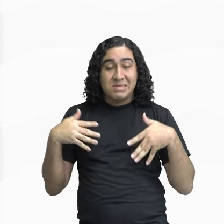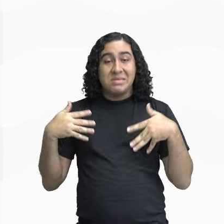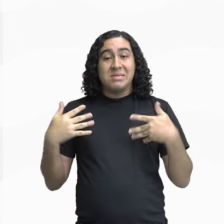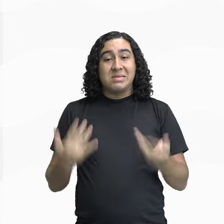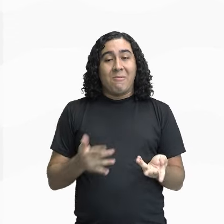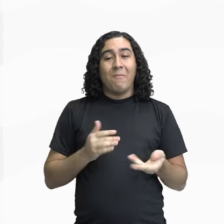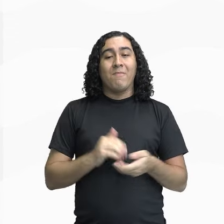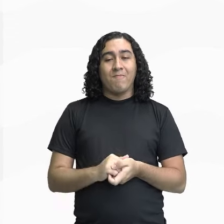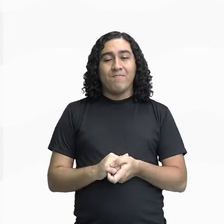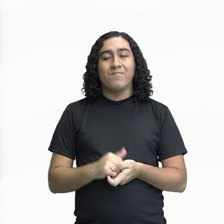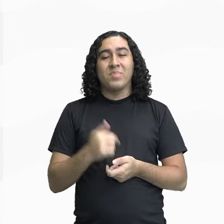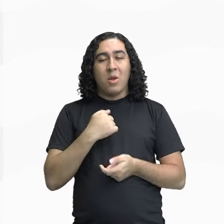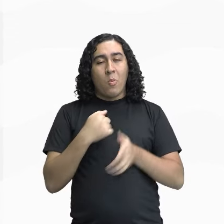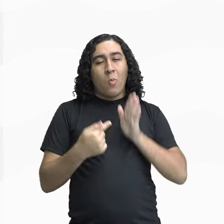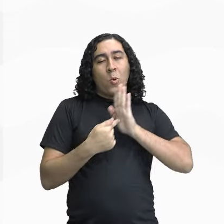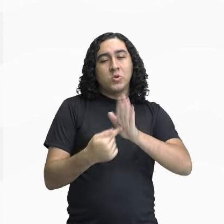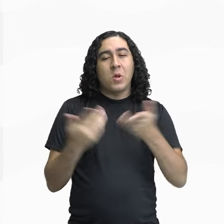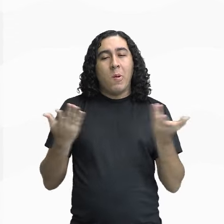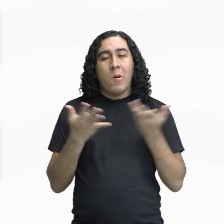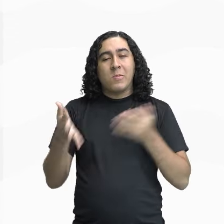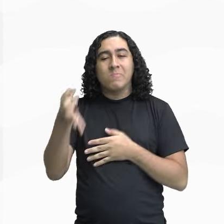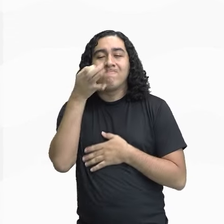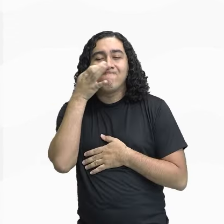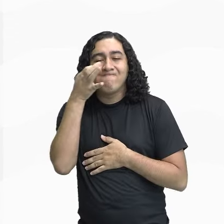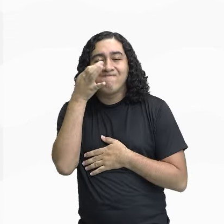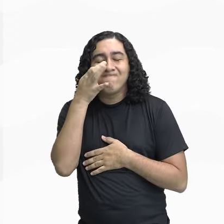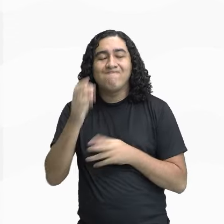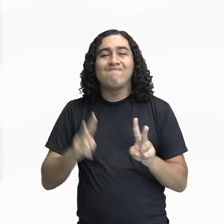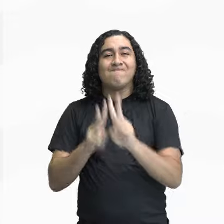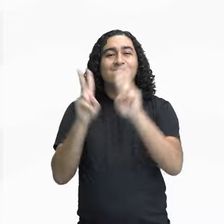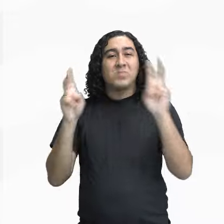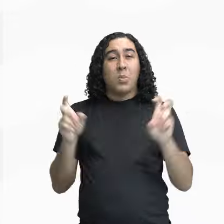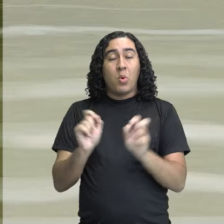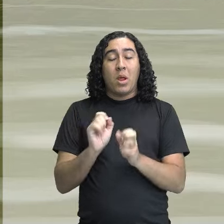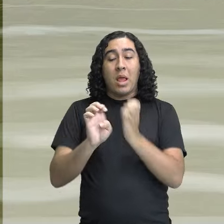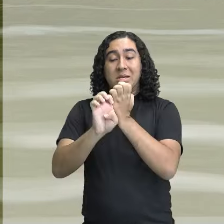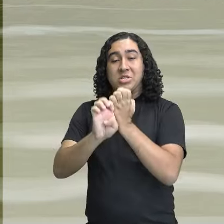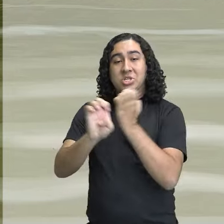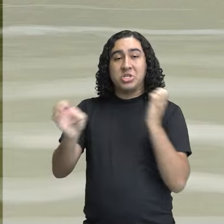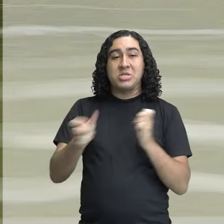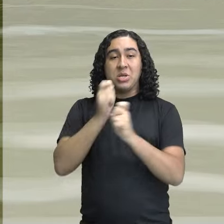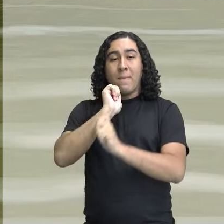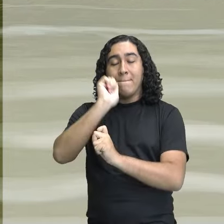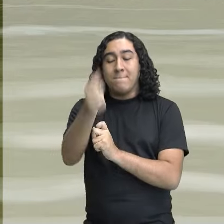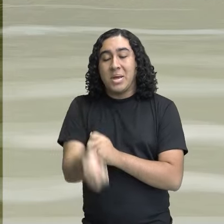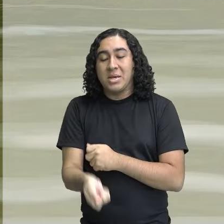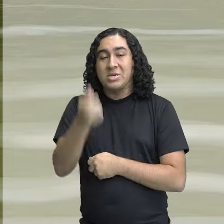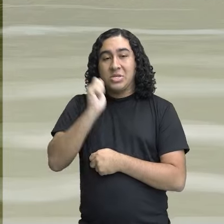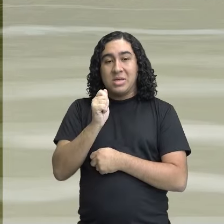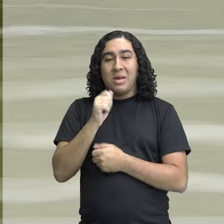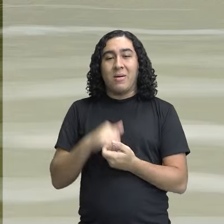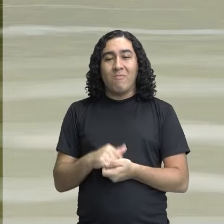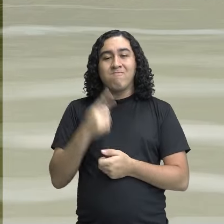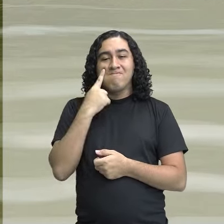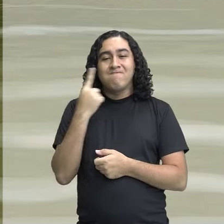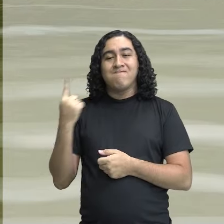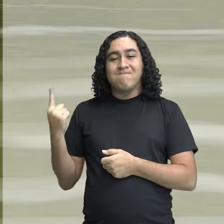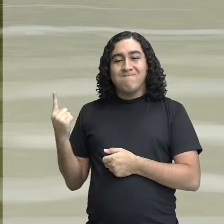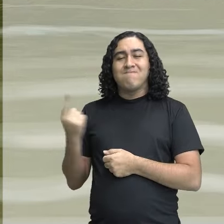Aqui, eu vou mostrar para a senhora ao vivo e a cores sobre a engenharia de pesca dos povos originários. Olha